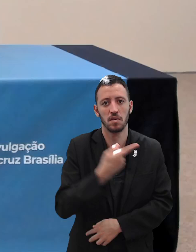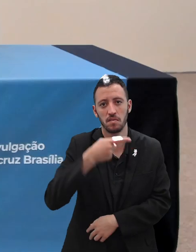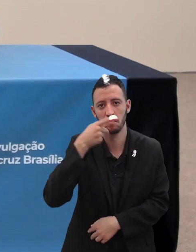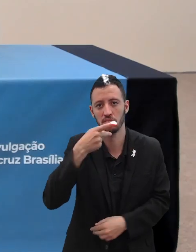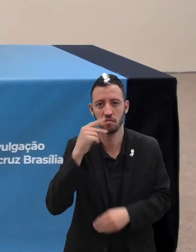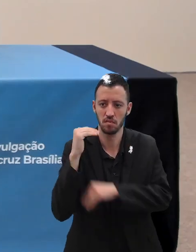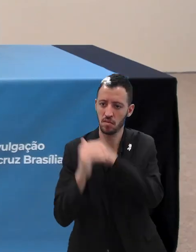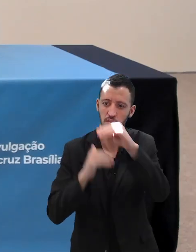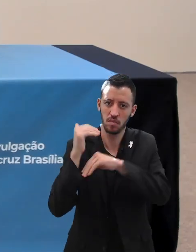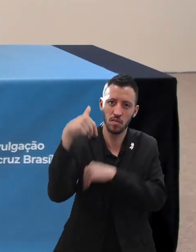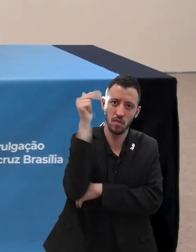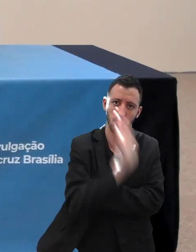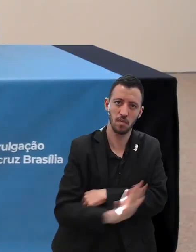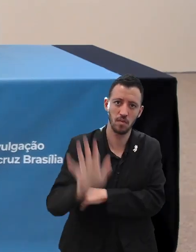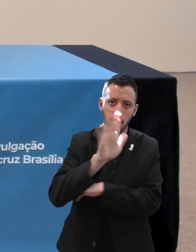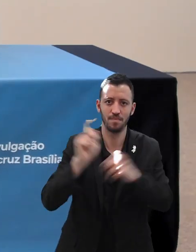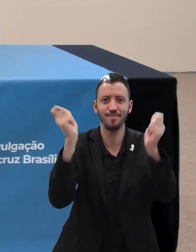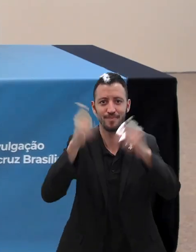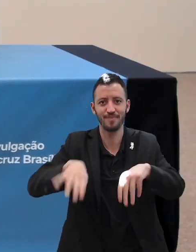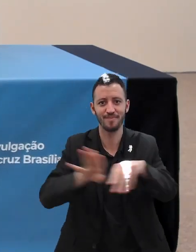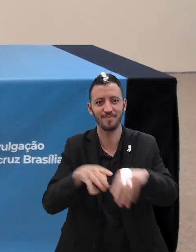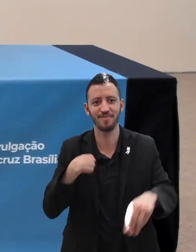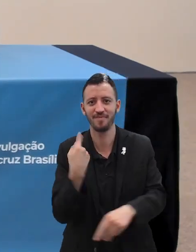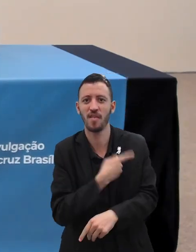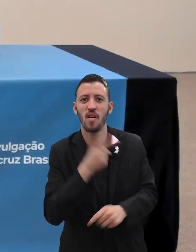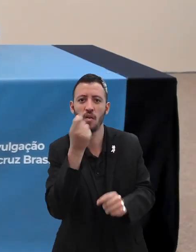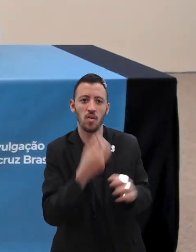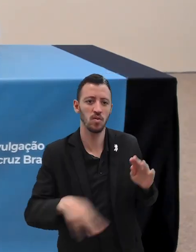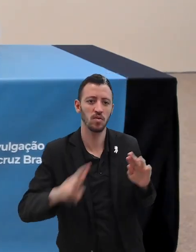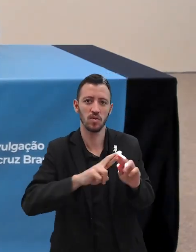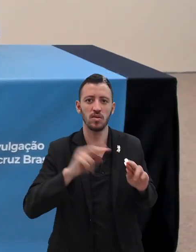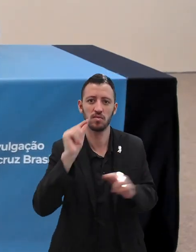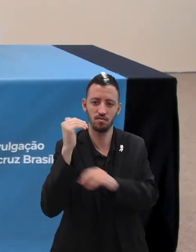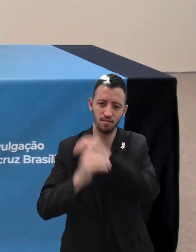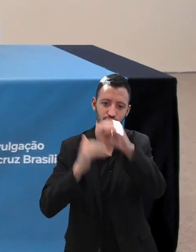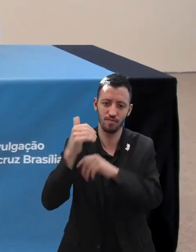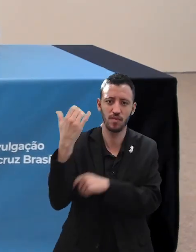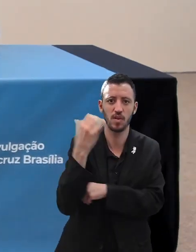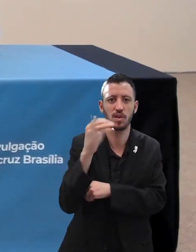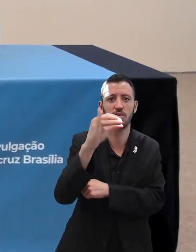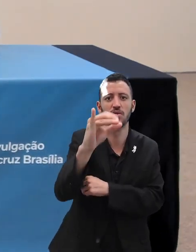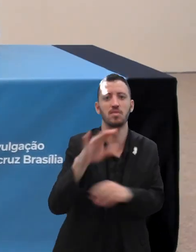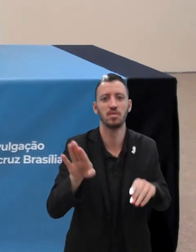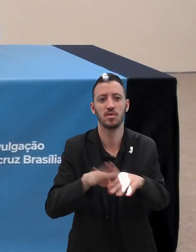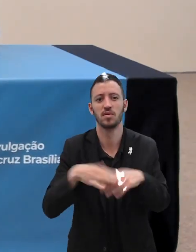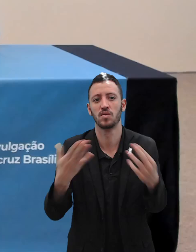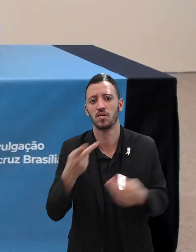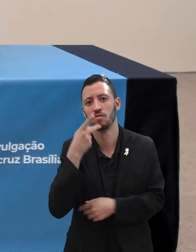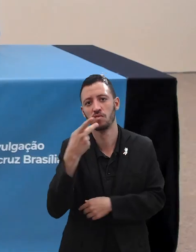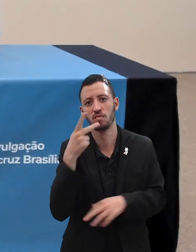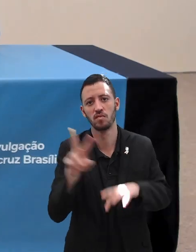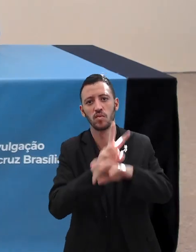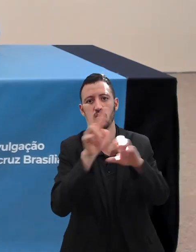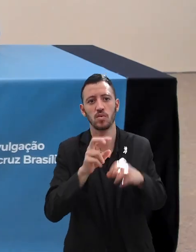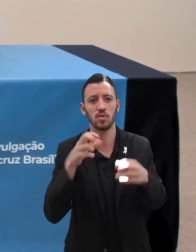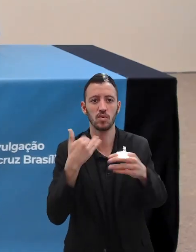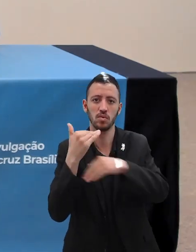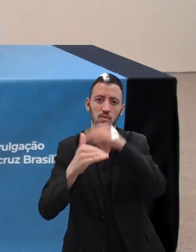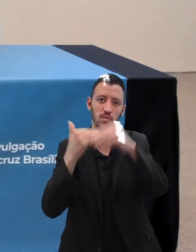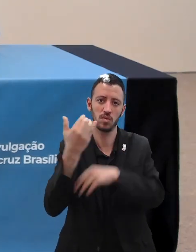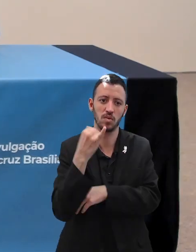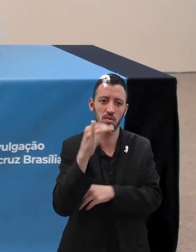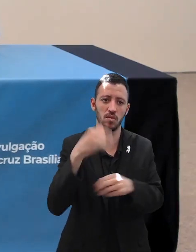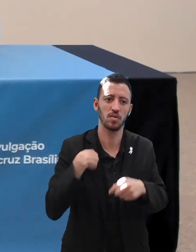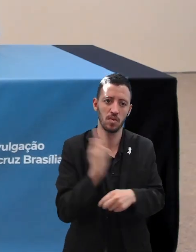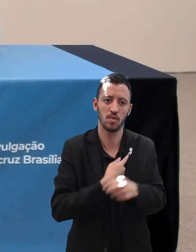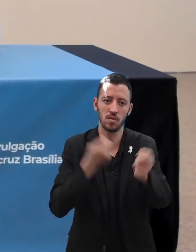em desenvolvimento nacional, eu acho que é impossível a gente não se referir a desenvolvimento científico. E quando a gente fala em desenvolvimento científico, a gente não